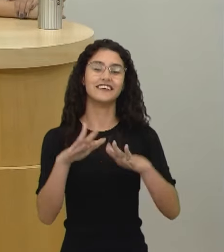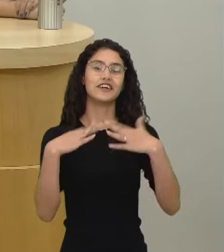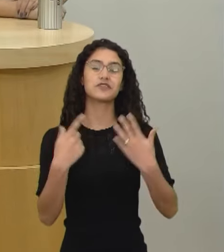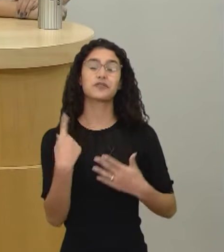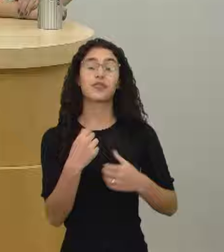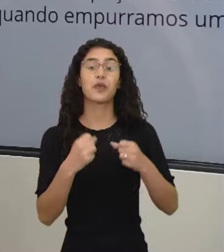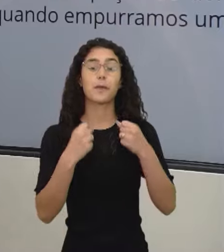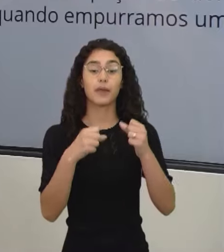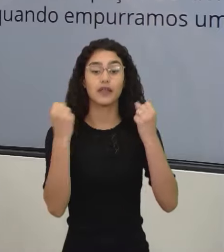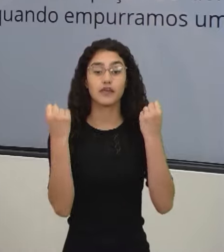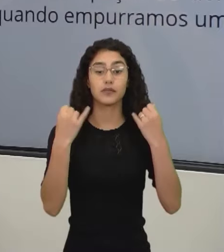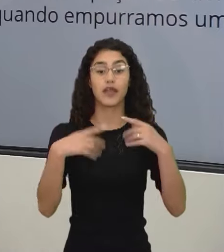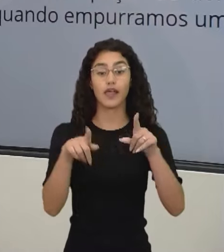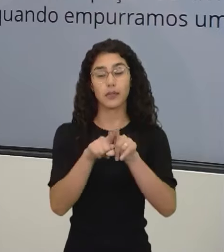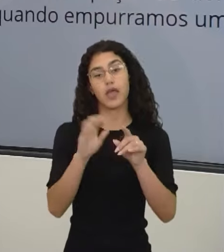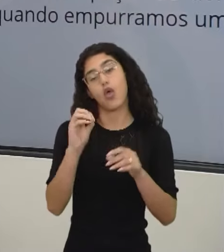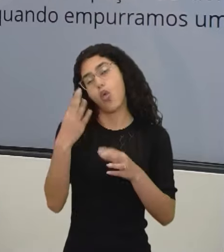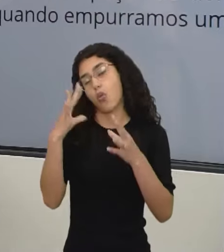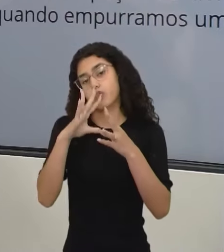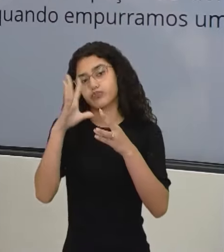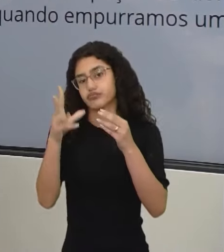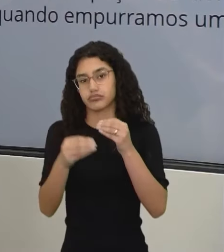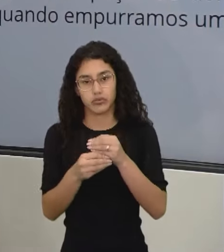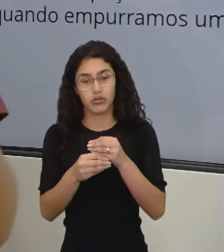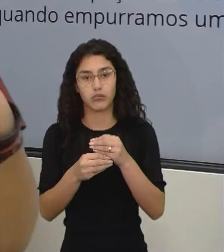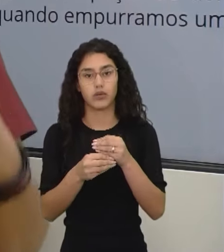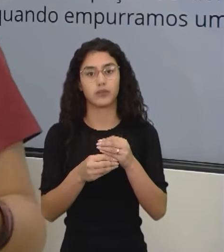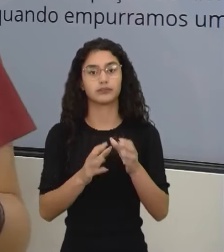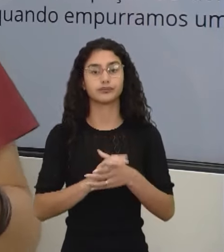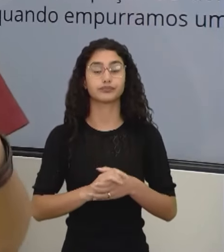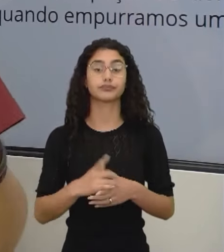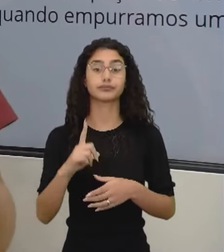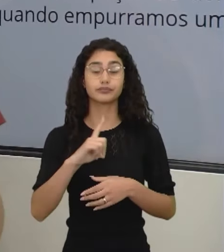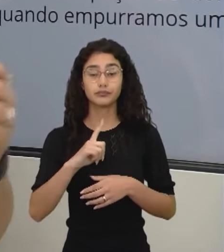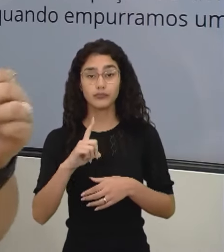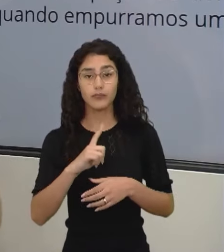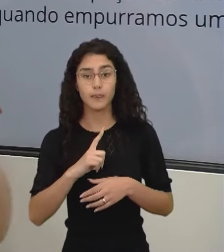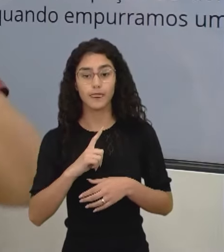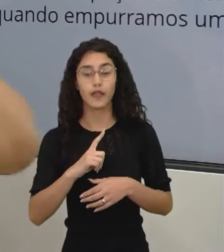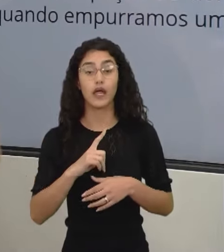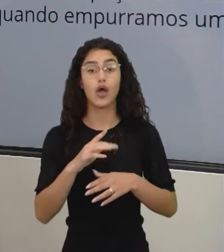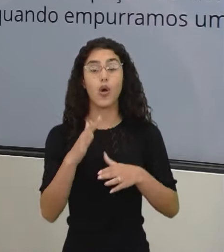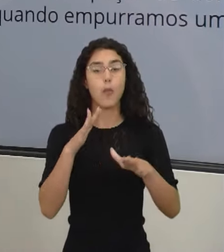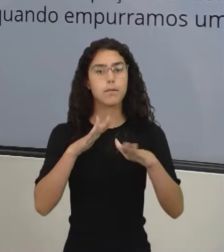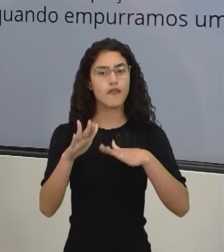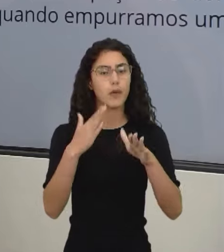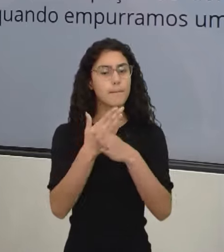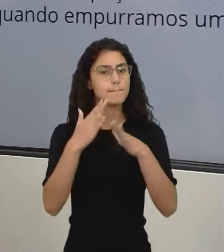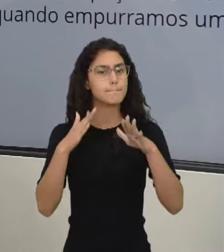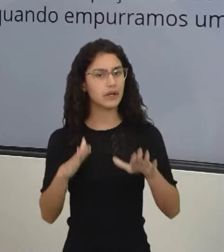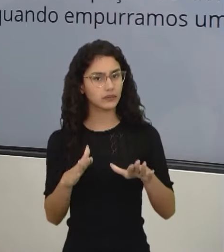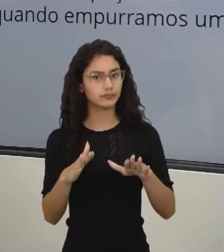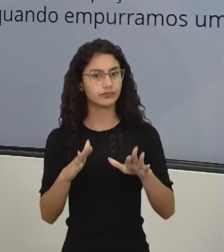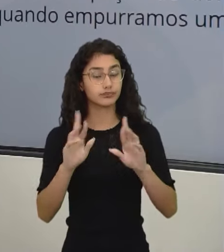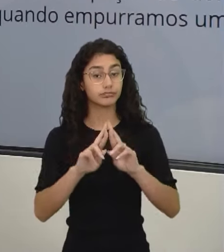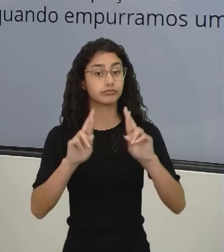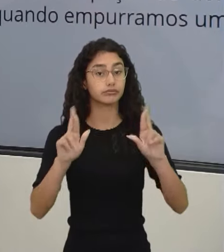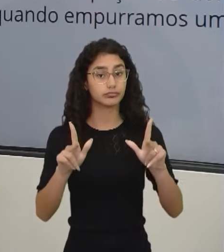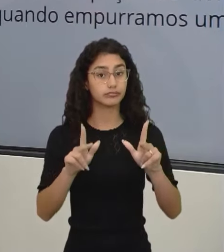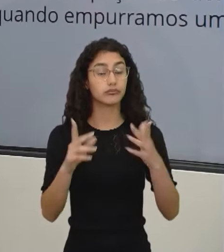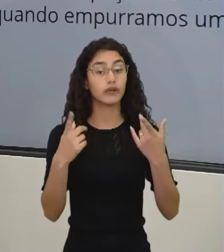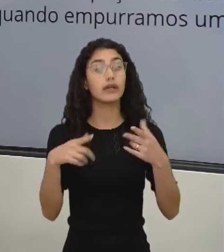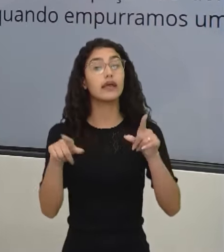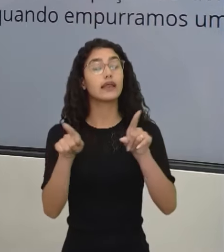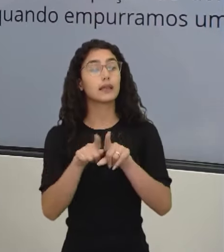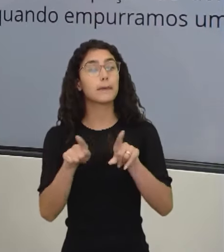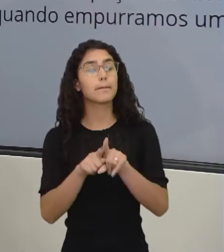aí a gente pode explicar, né? Ou resumir mesmo, na reação em cadeia, ela sendo um movimento que vai desencadear vários outros, né? E